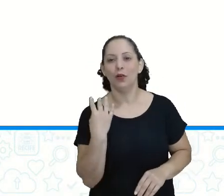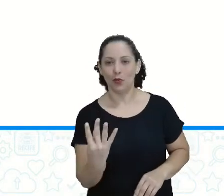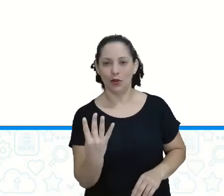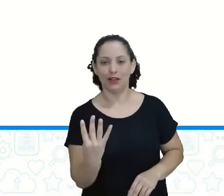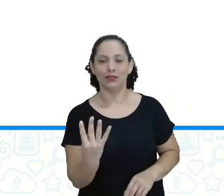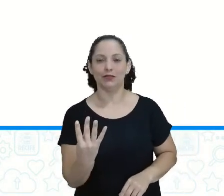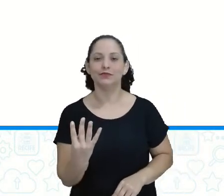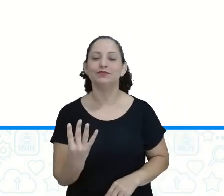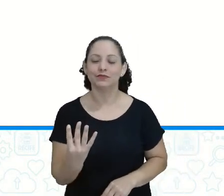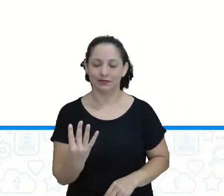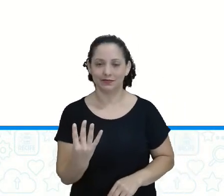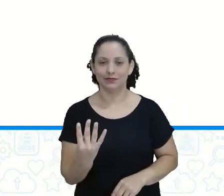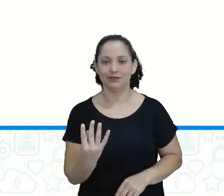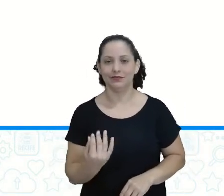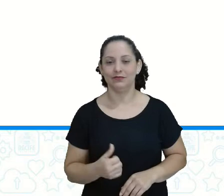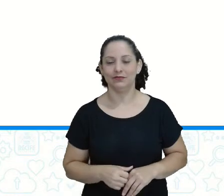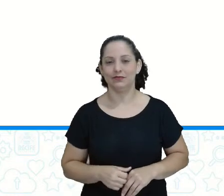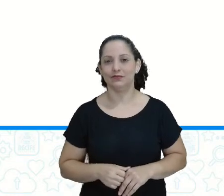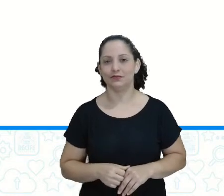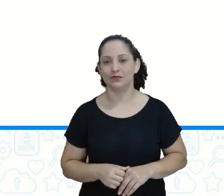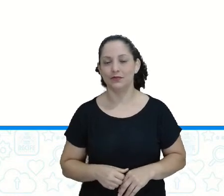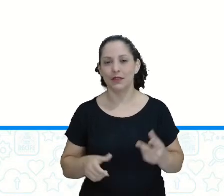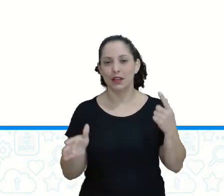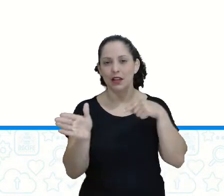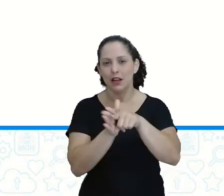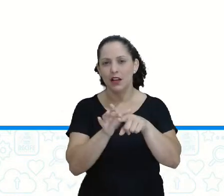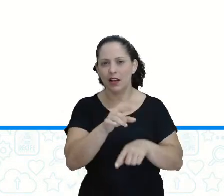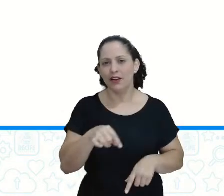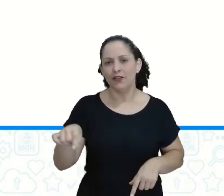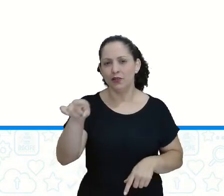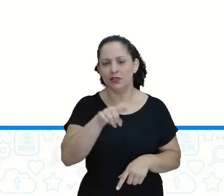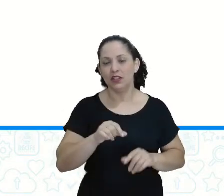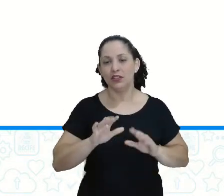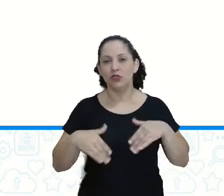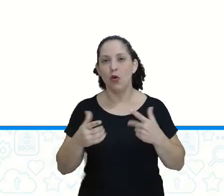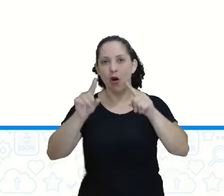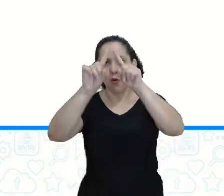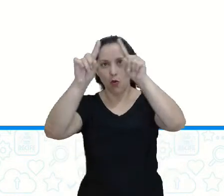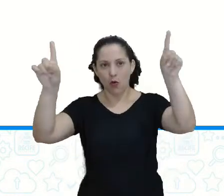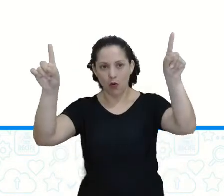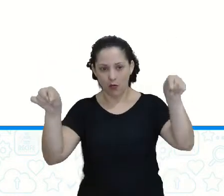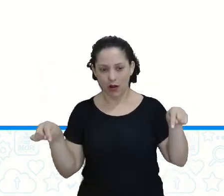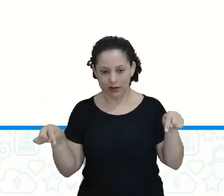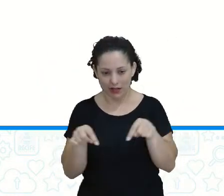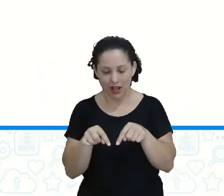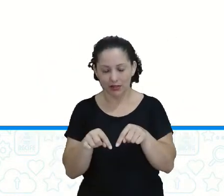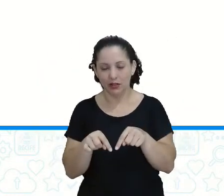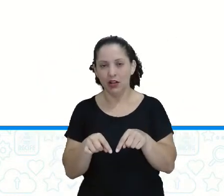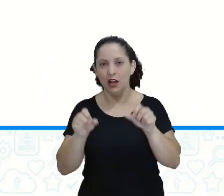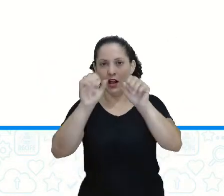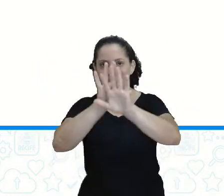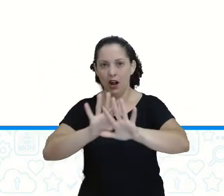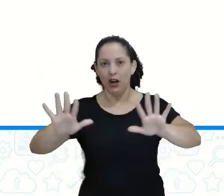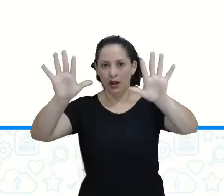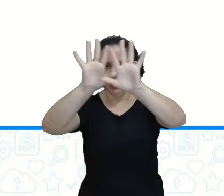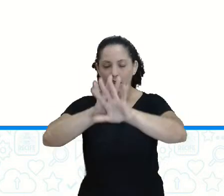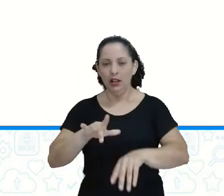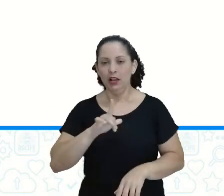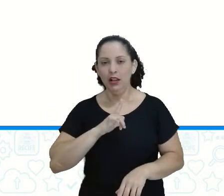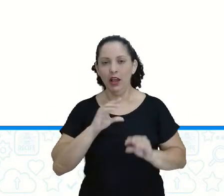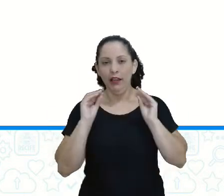como unidade de área. Então, se eu perguntar a vocês qual a área do quadrado, vocês vão responder o quê?